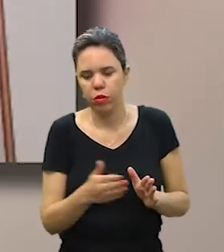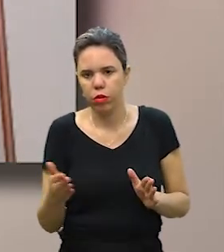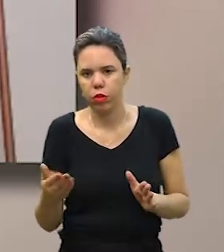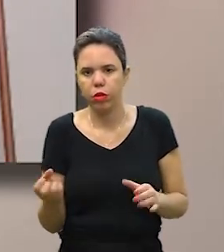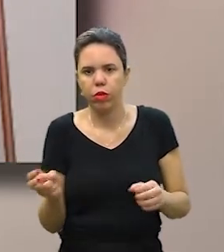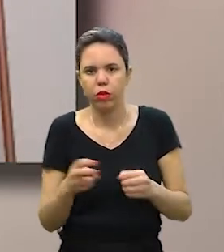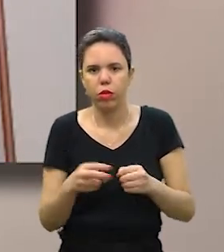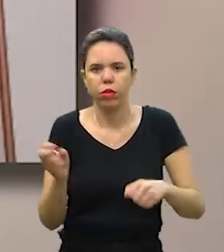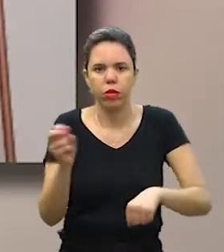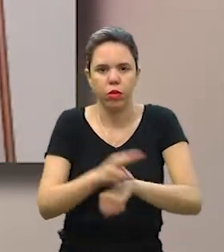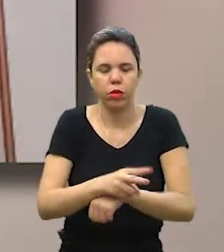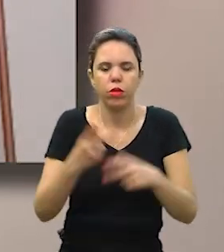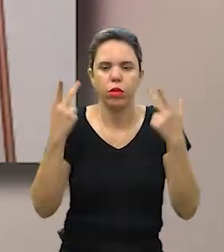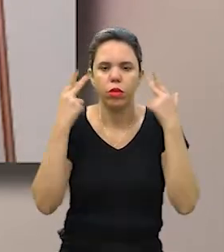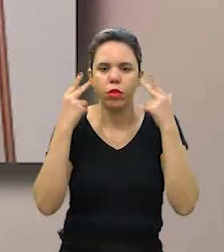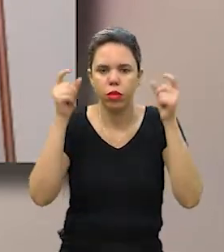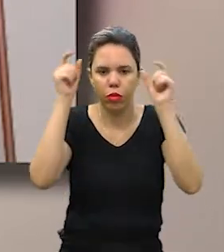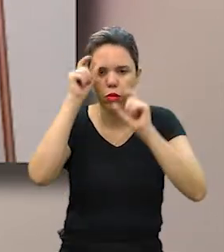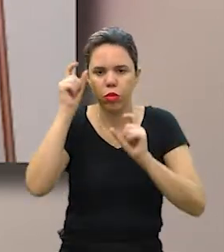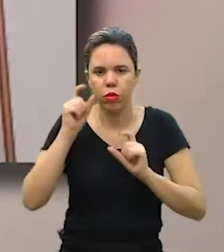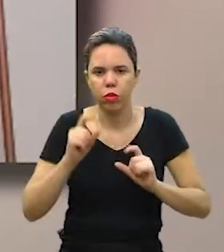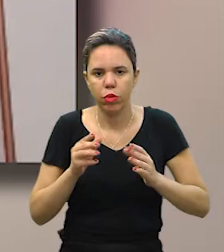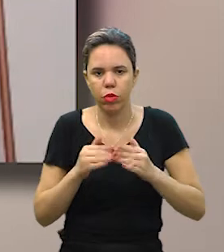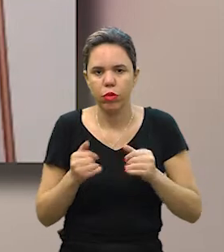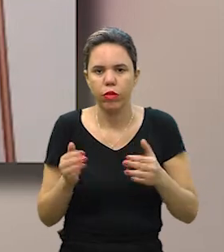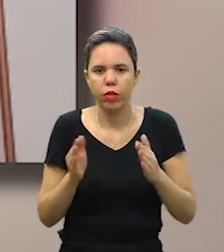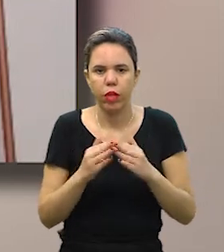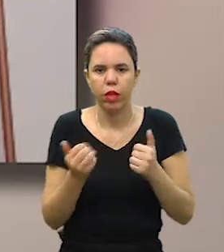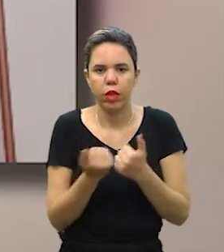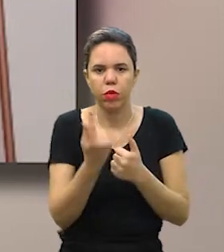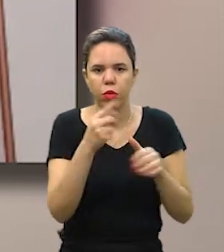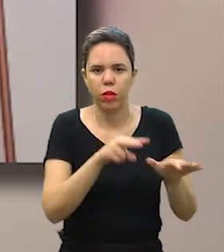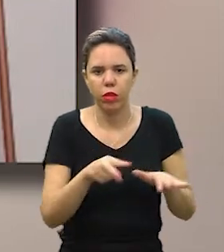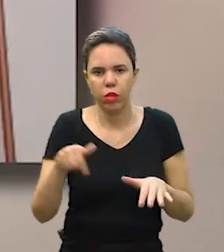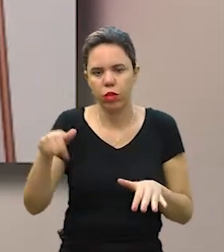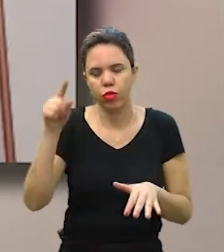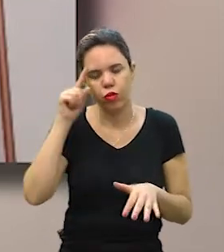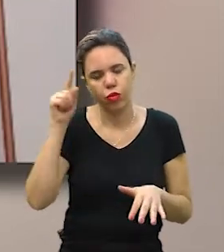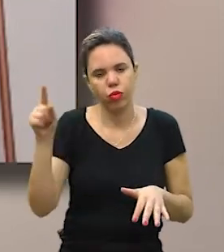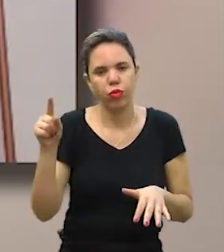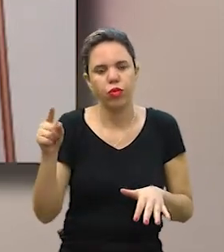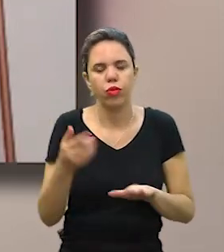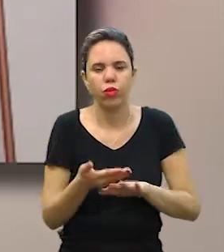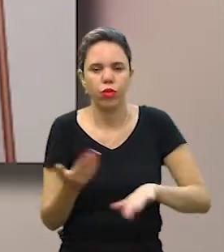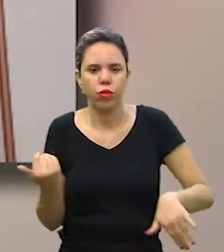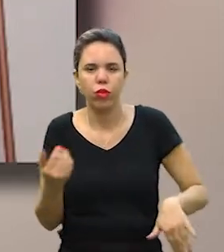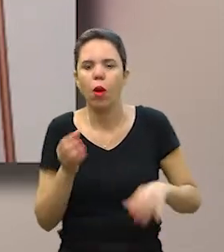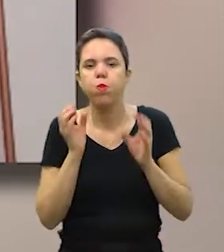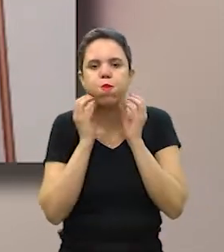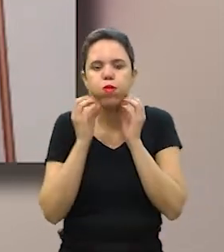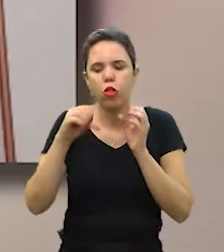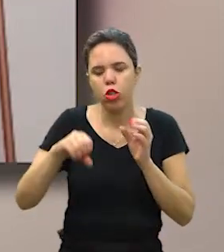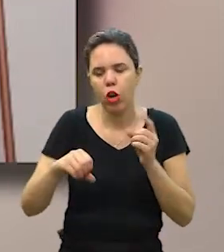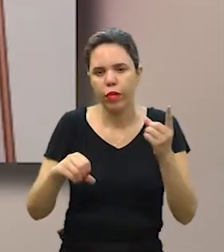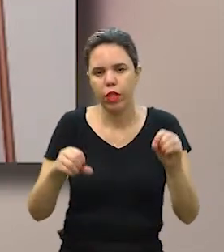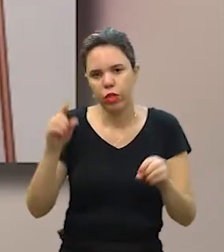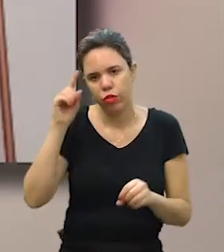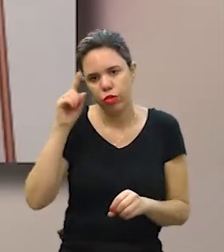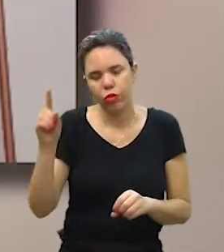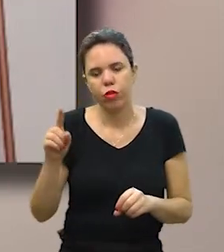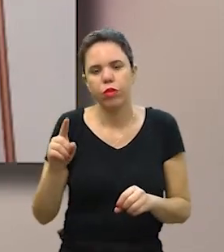ciclo viral. Normalmente a catapora a gente pede para ficar em casa uma semana, 7 dias, a cachumba 9, 10